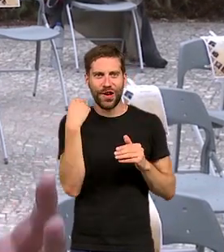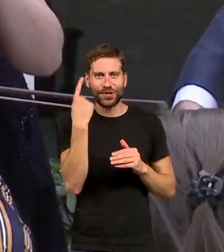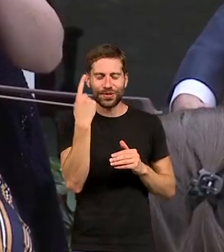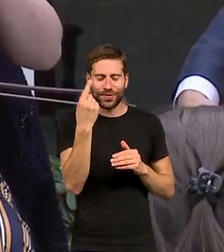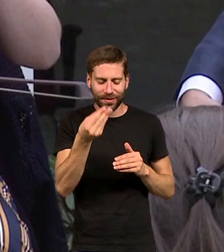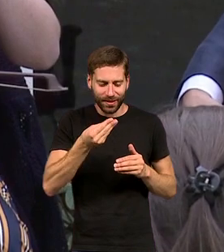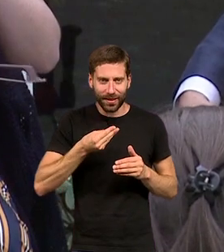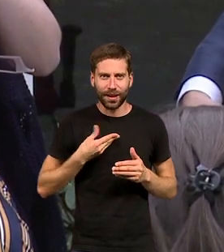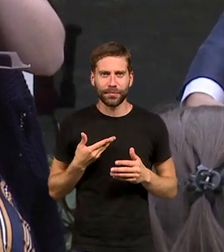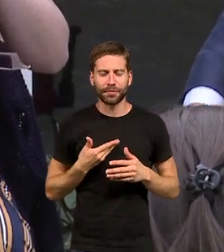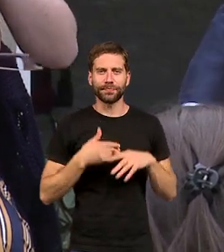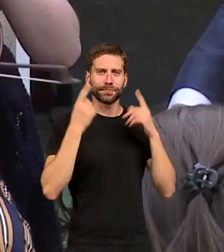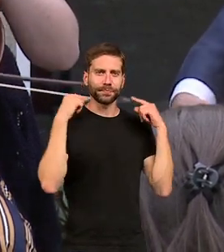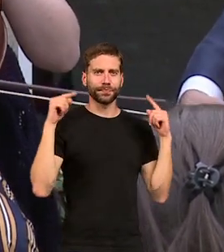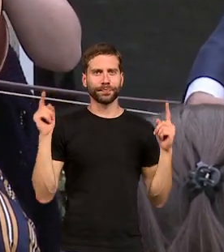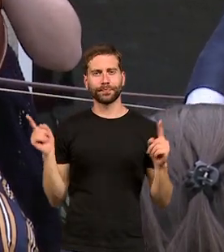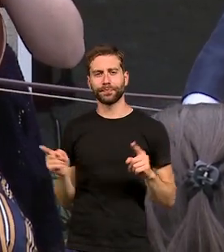doce.